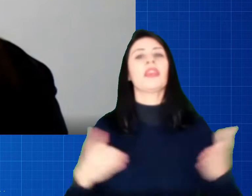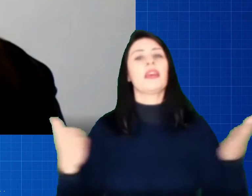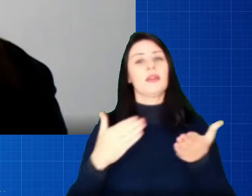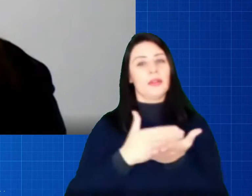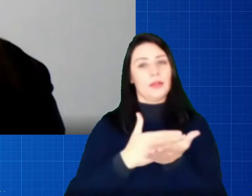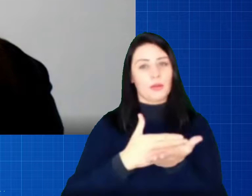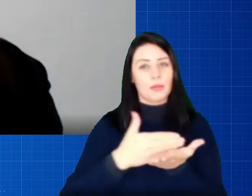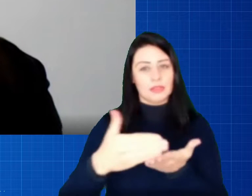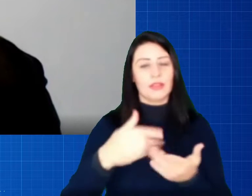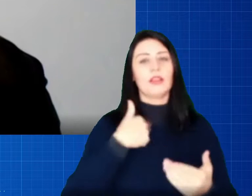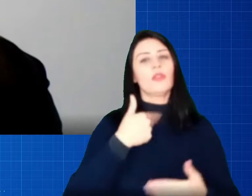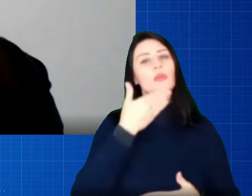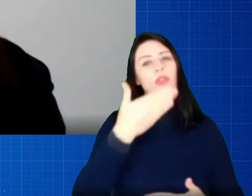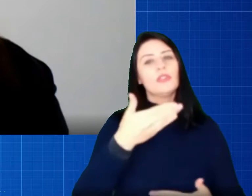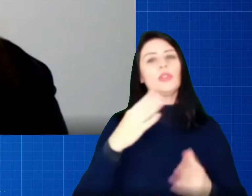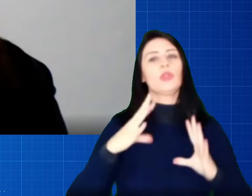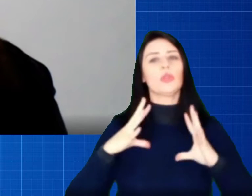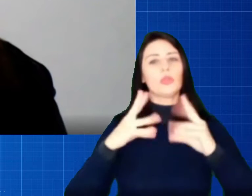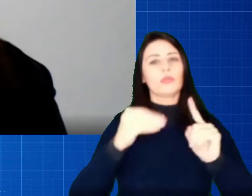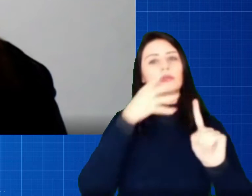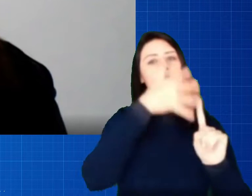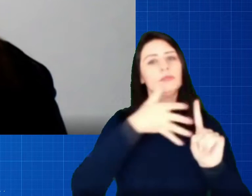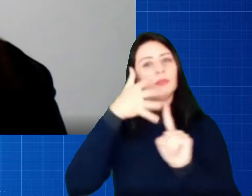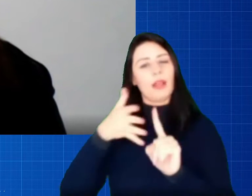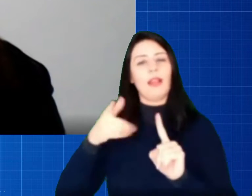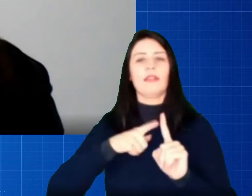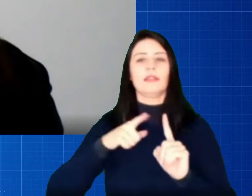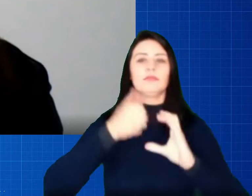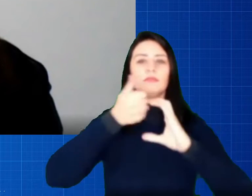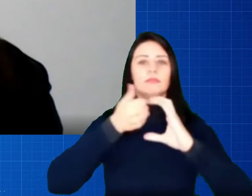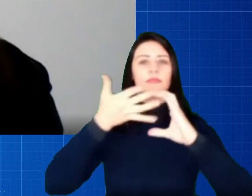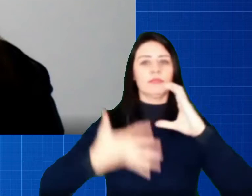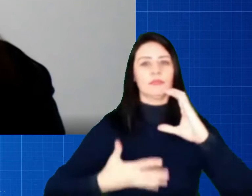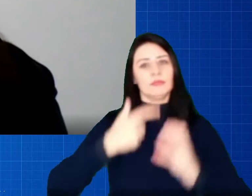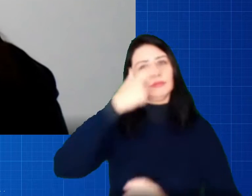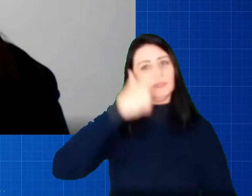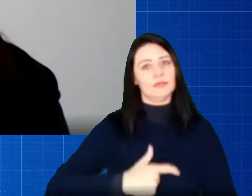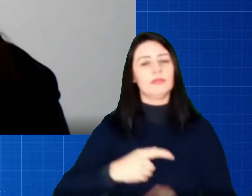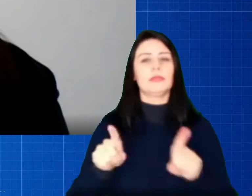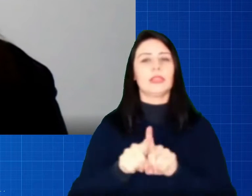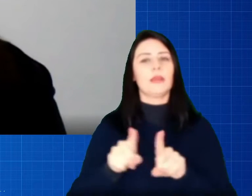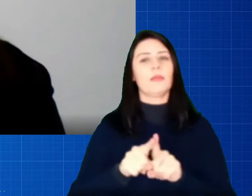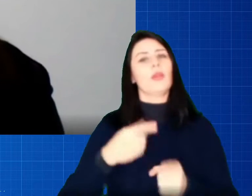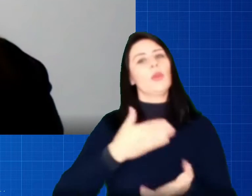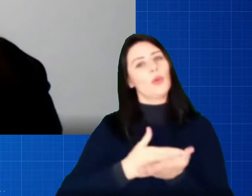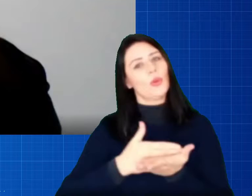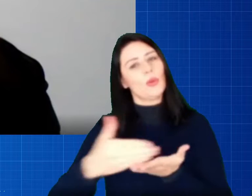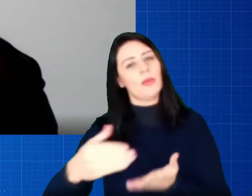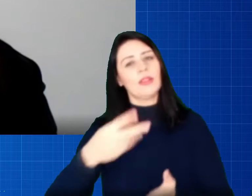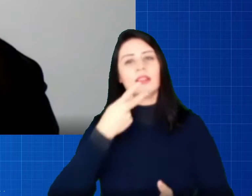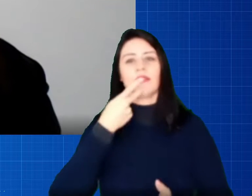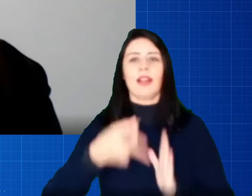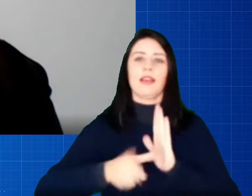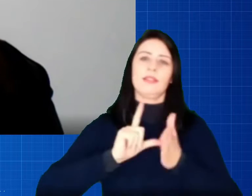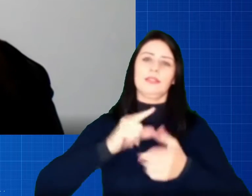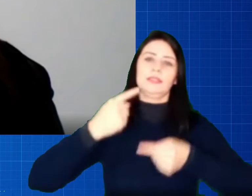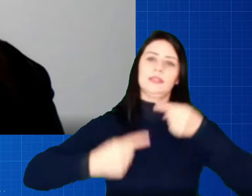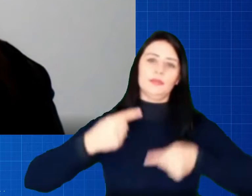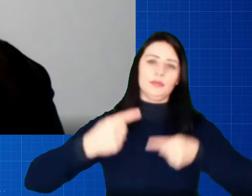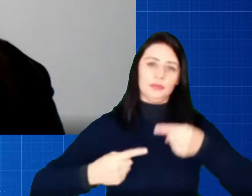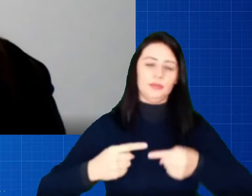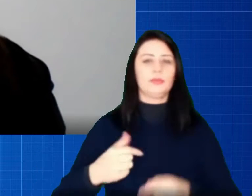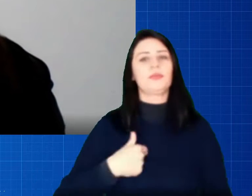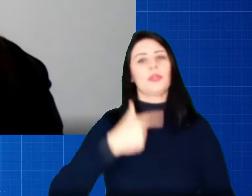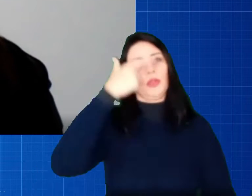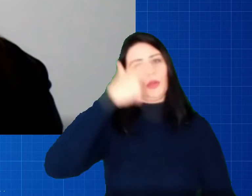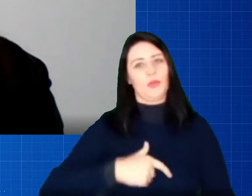momento, eu vou pedir para todos os participantes desse encontro fazer a sua audiodescrição e a saudação inicial antes da gente iniciar as